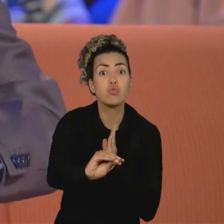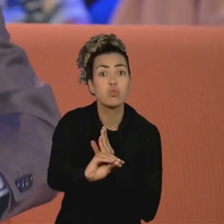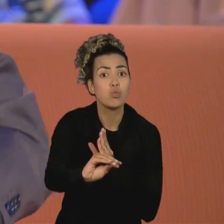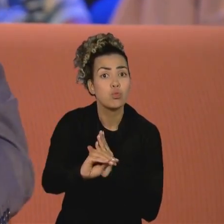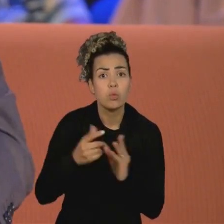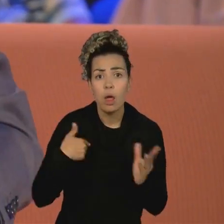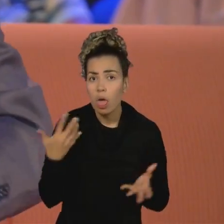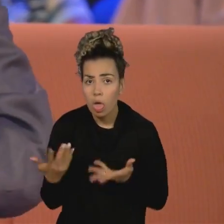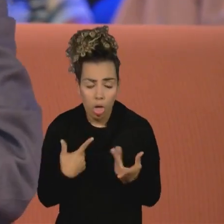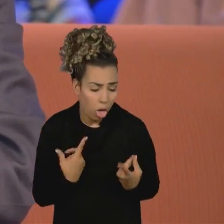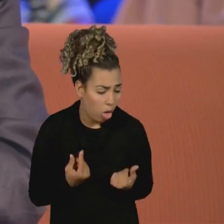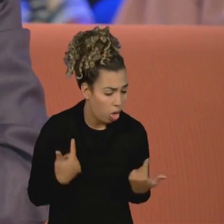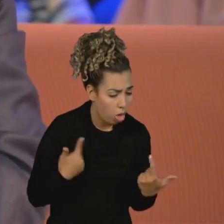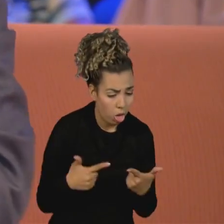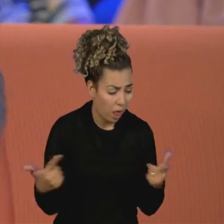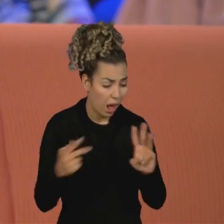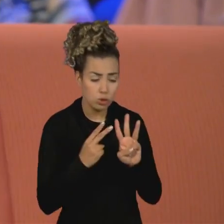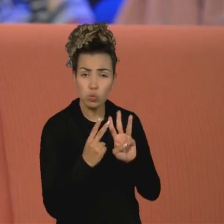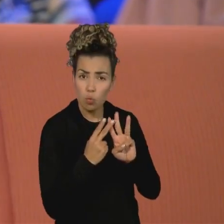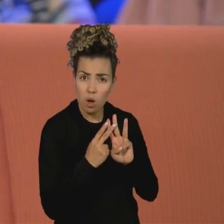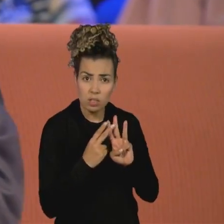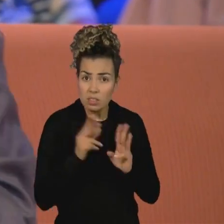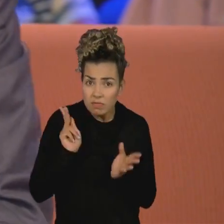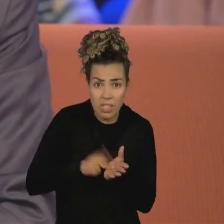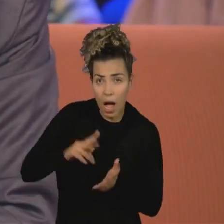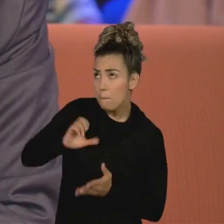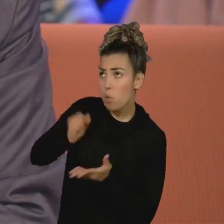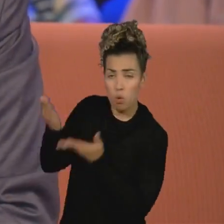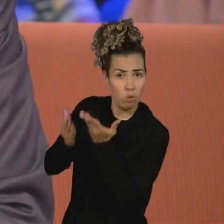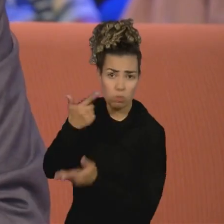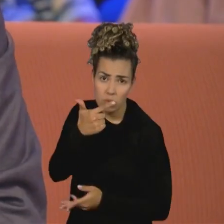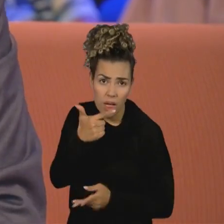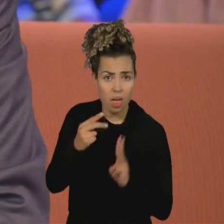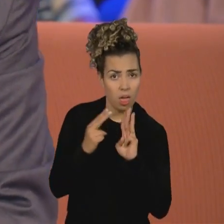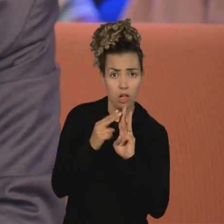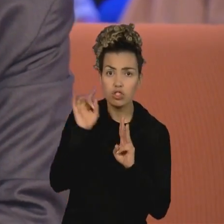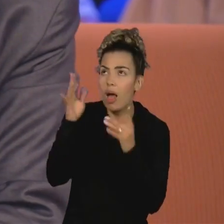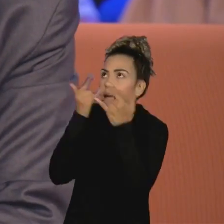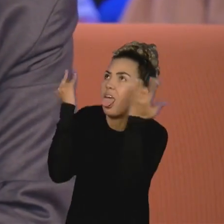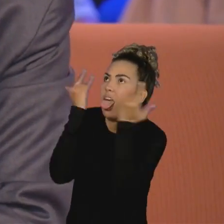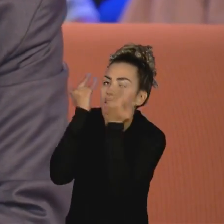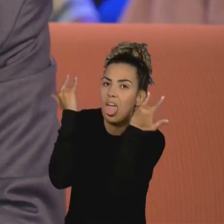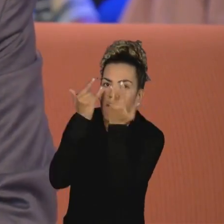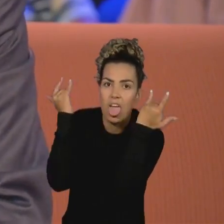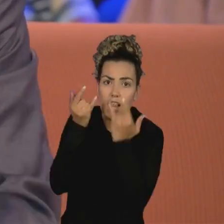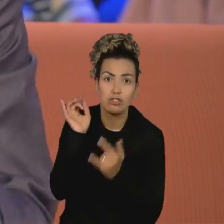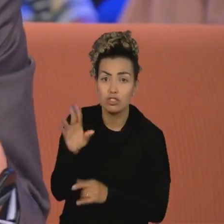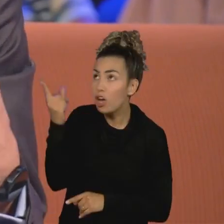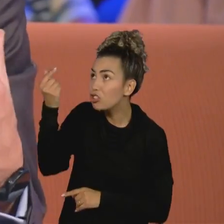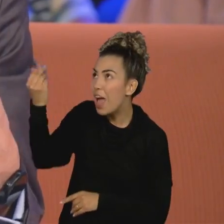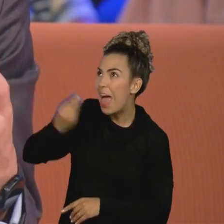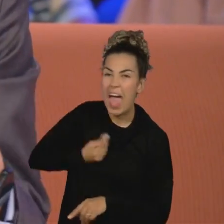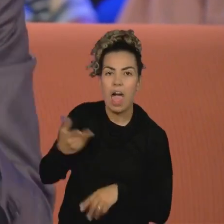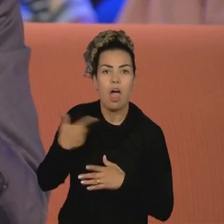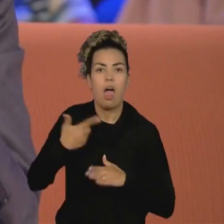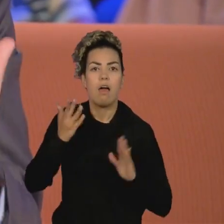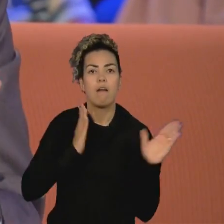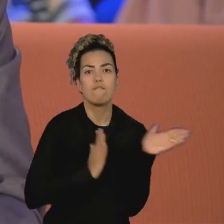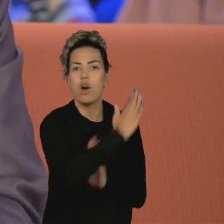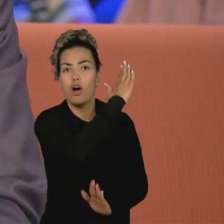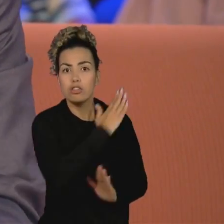aí essa desgraça, o bobo acompanha. Porque o bobo não é exatamente o bobo, né? O bobo, ele é uma